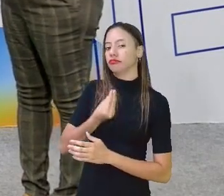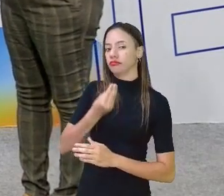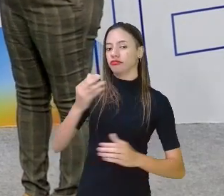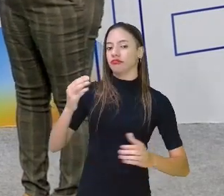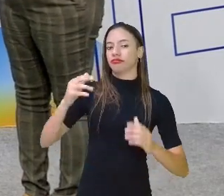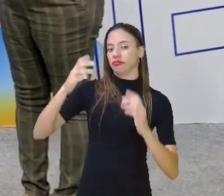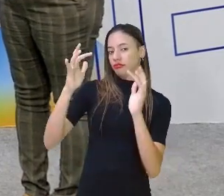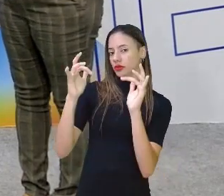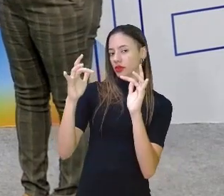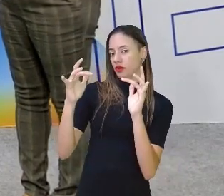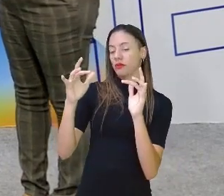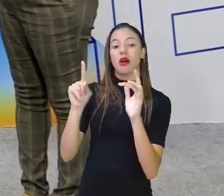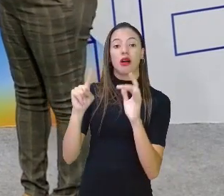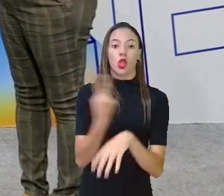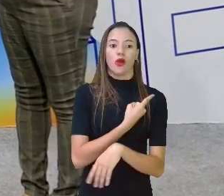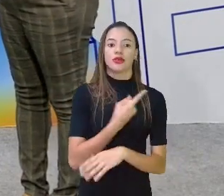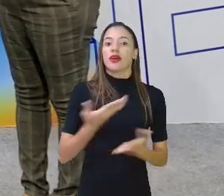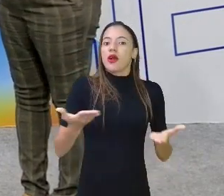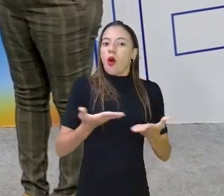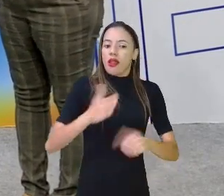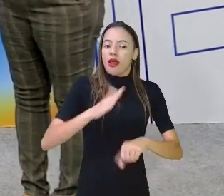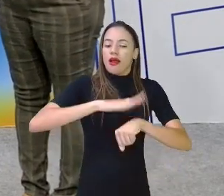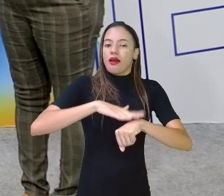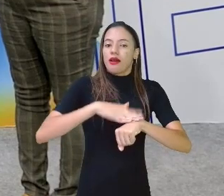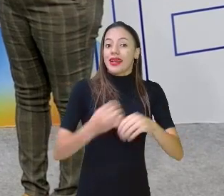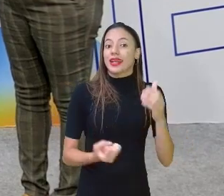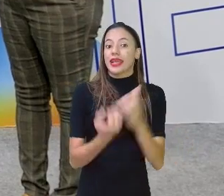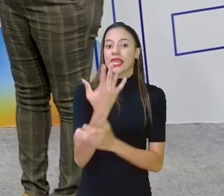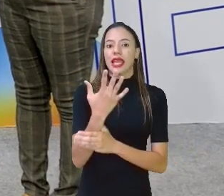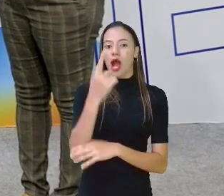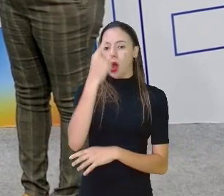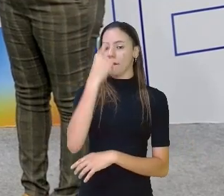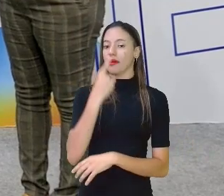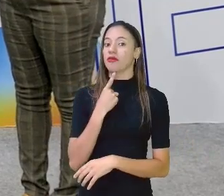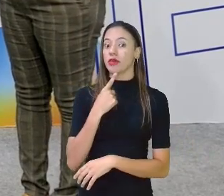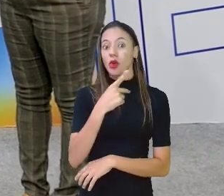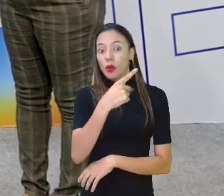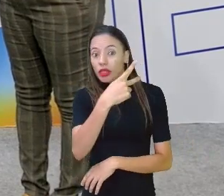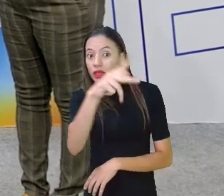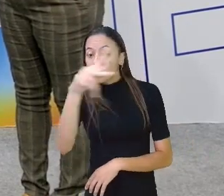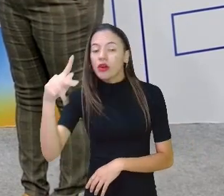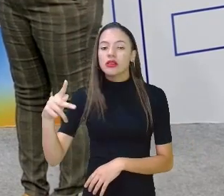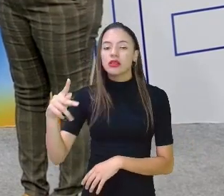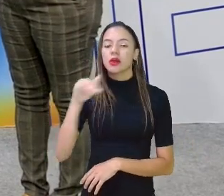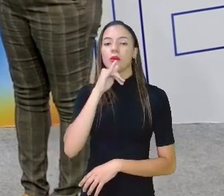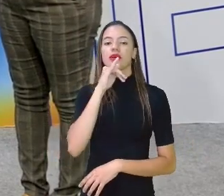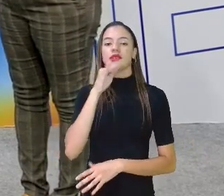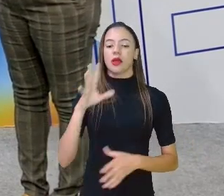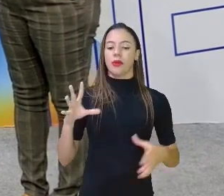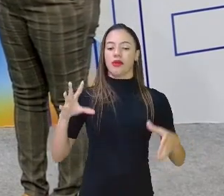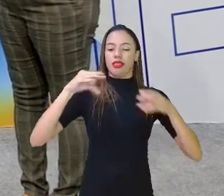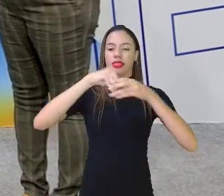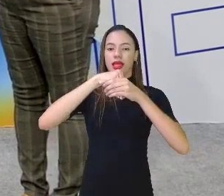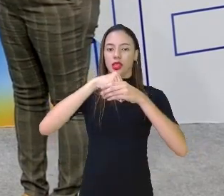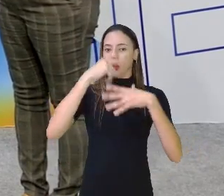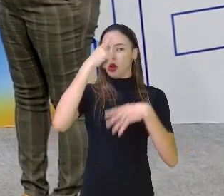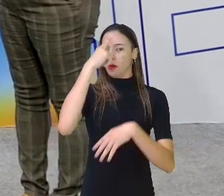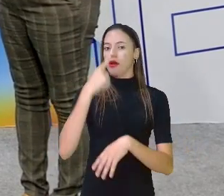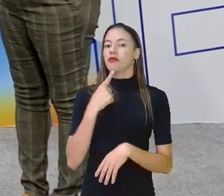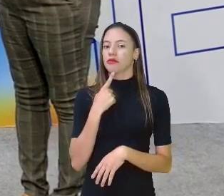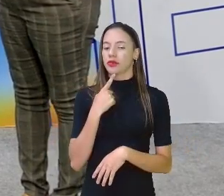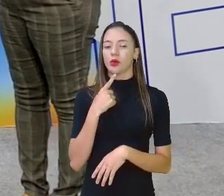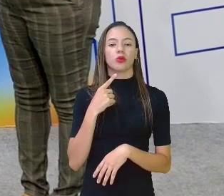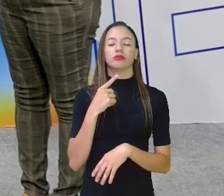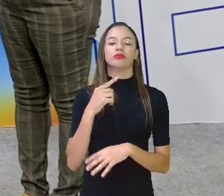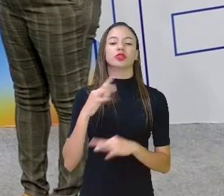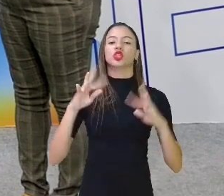fazer o nosso próprio perfil e, no interior desse perfil, colocar as coisas que caracterizam